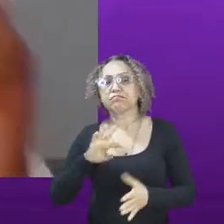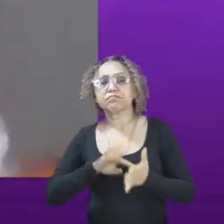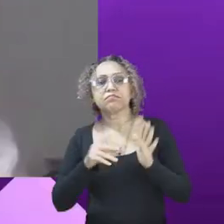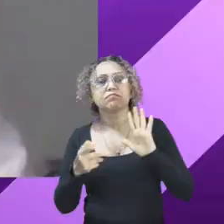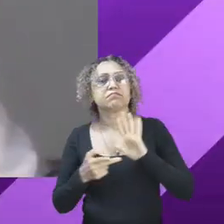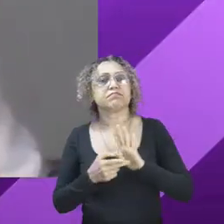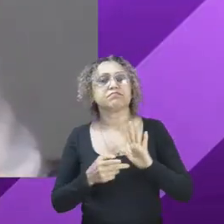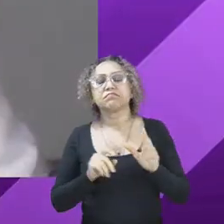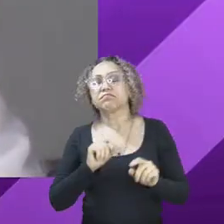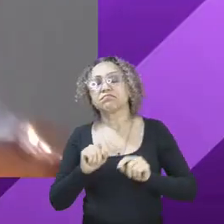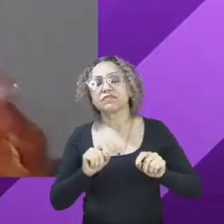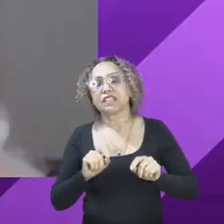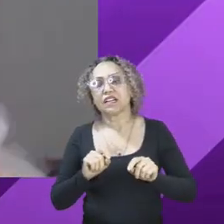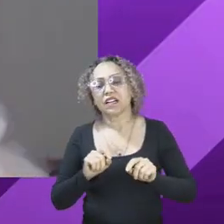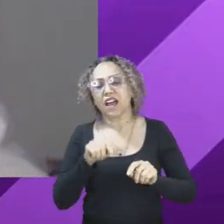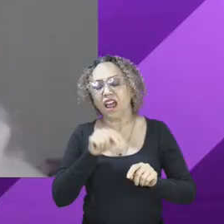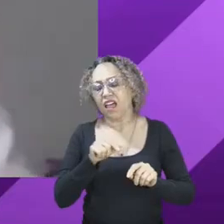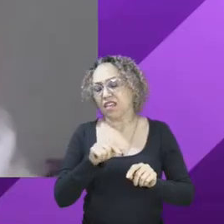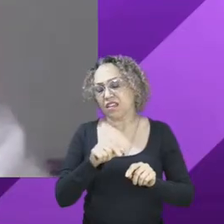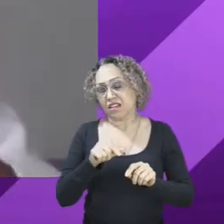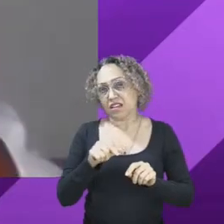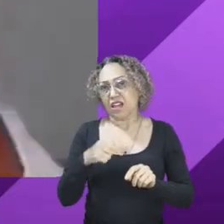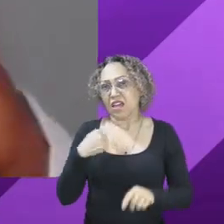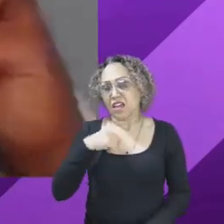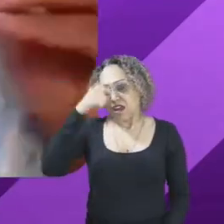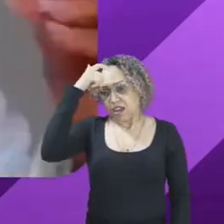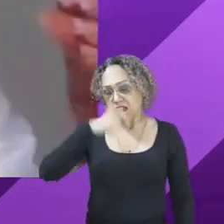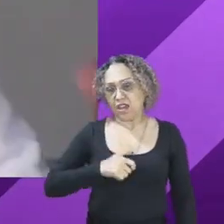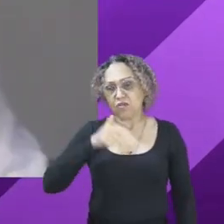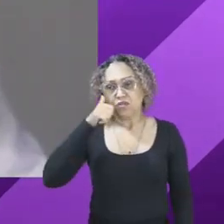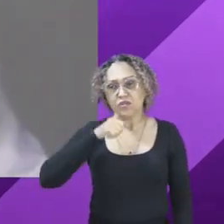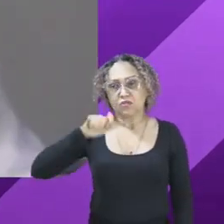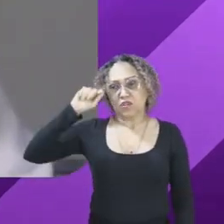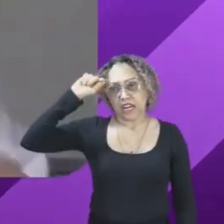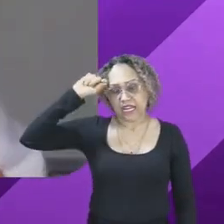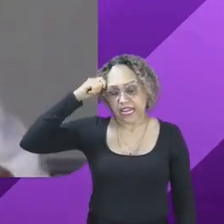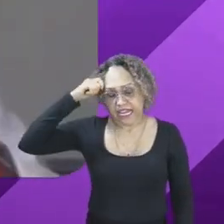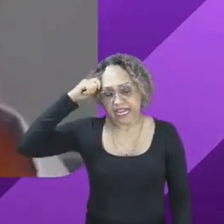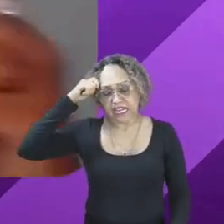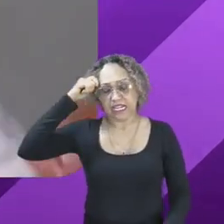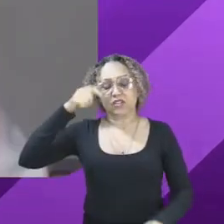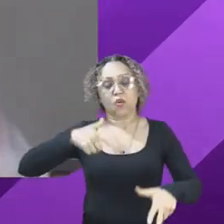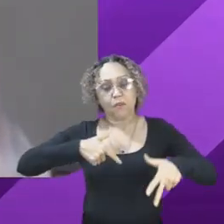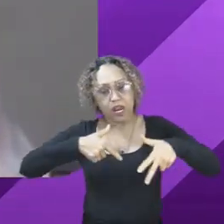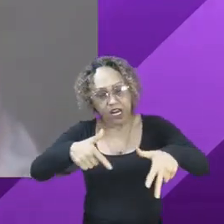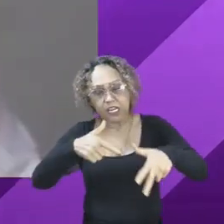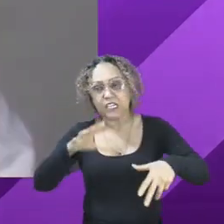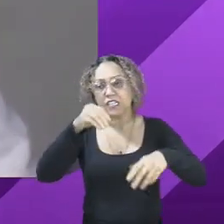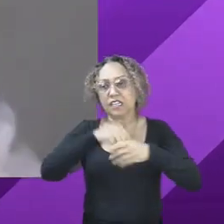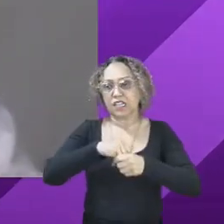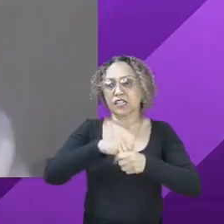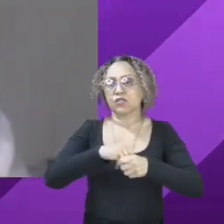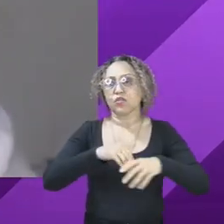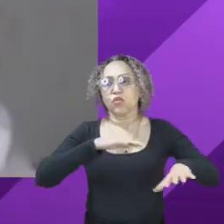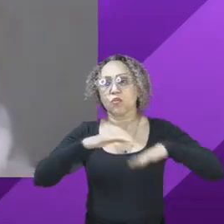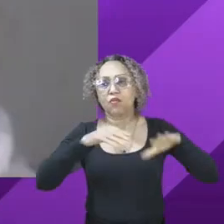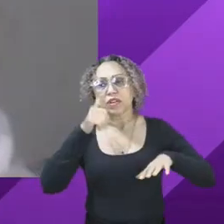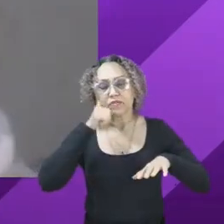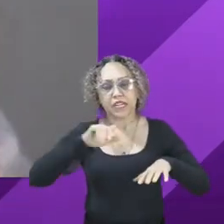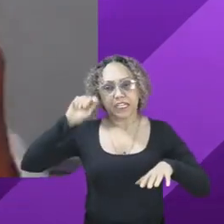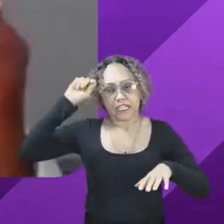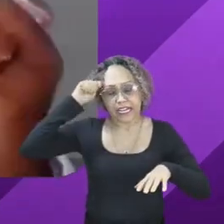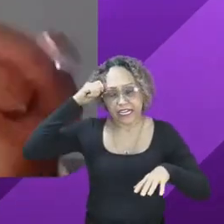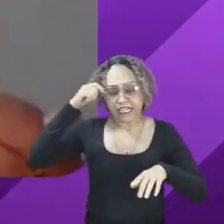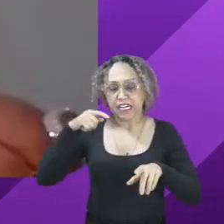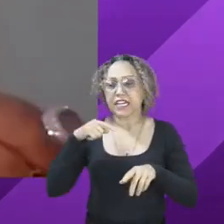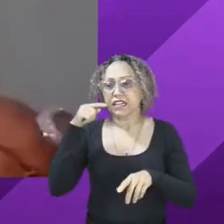mobiliza bastante, né? Como mulher negra, como militante do movimento de mulheres negras, como acadêmica, que é essa questão